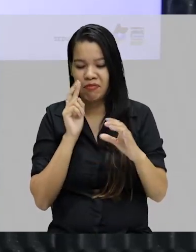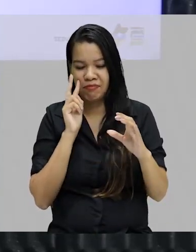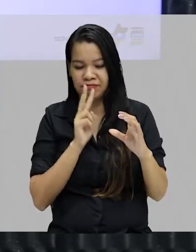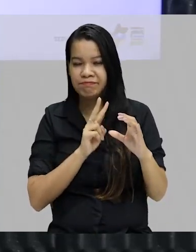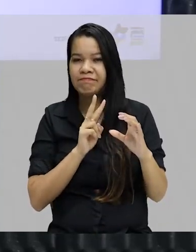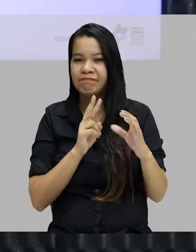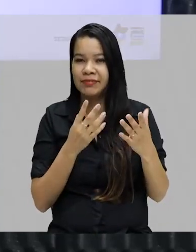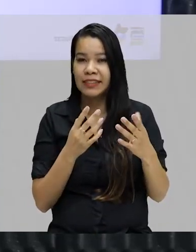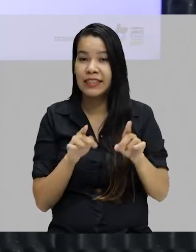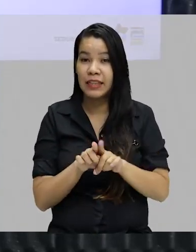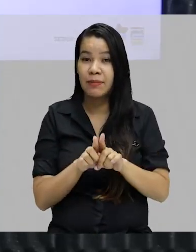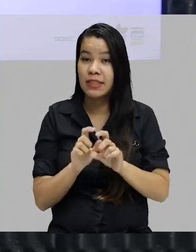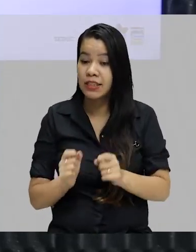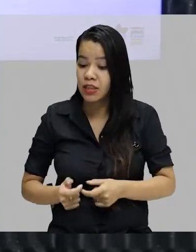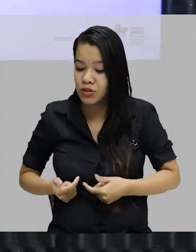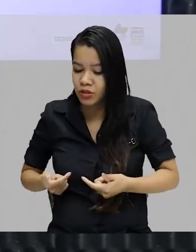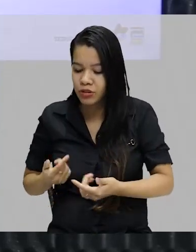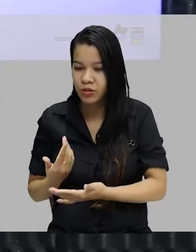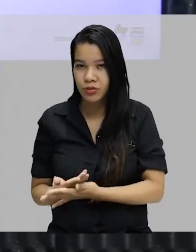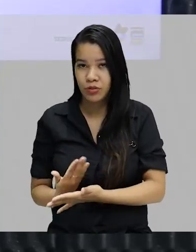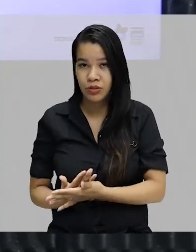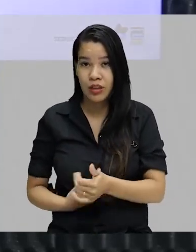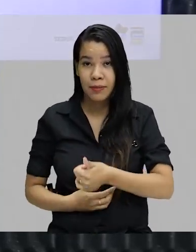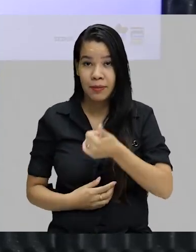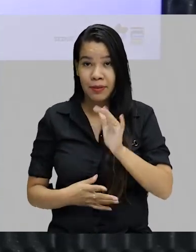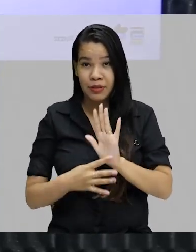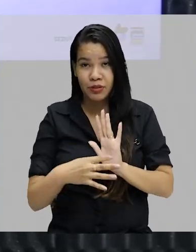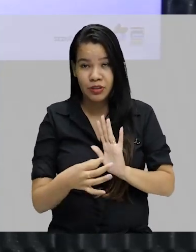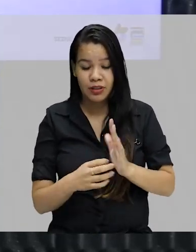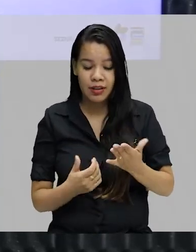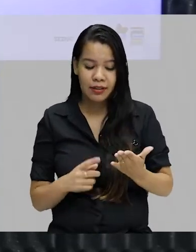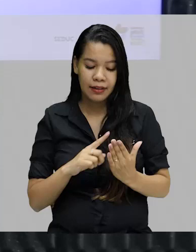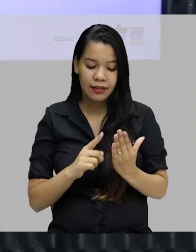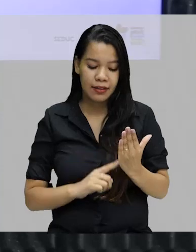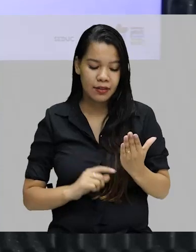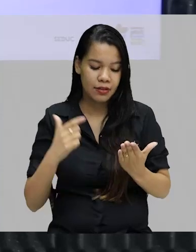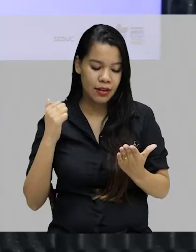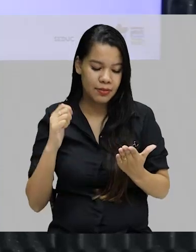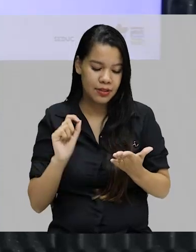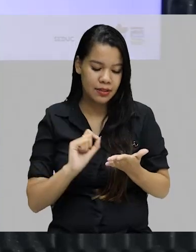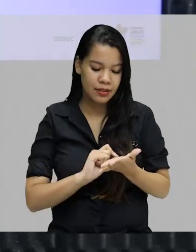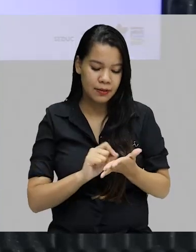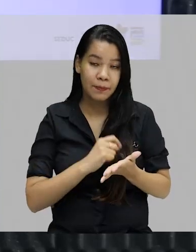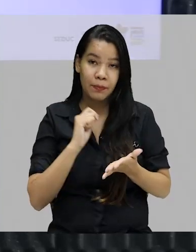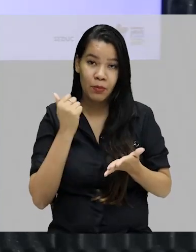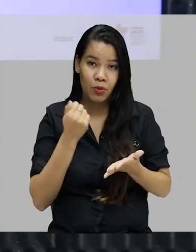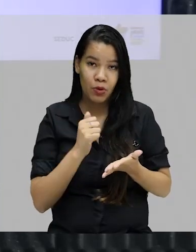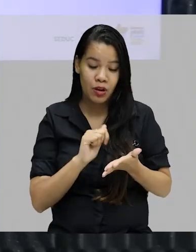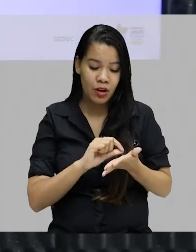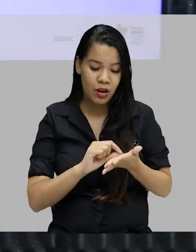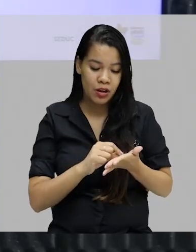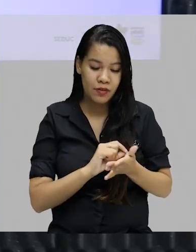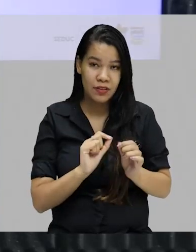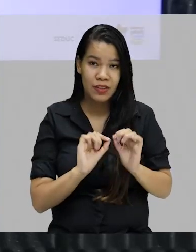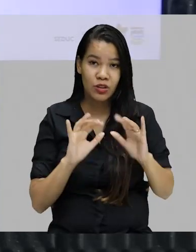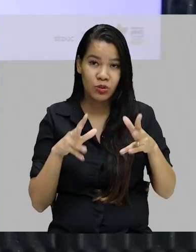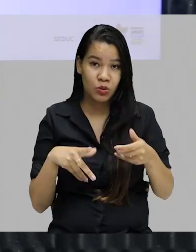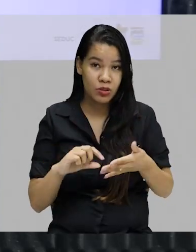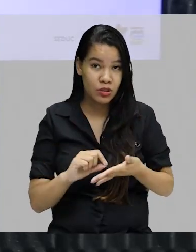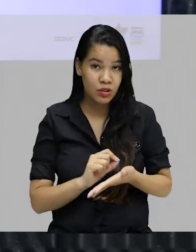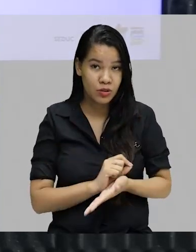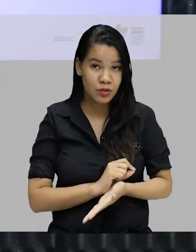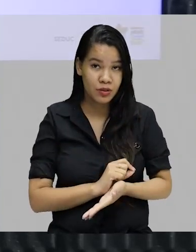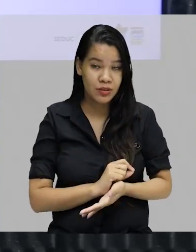se dedicando aos estudos. Como primeira dica, caderno, lápis, caneta, borracha para você fazer suas devidas